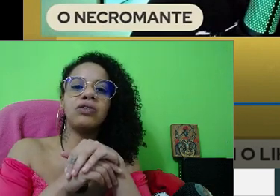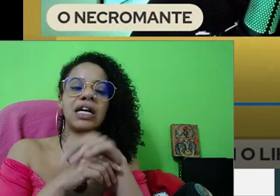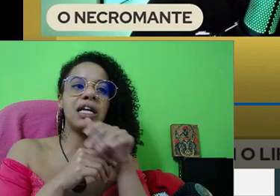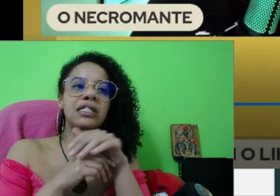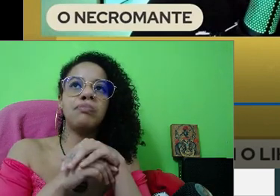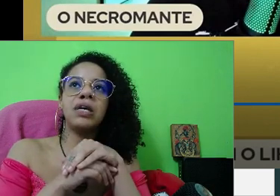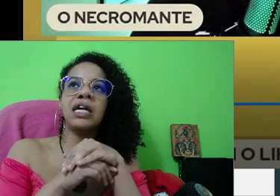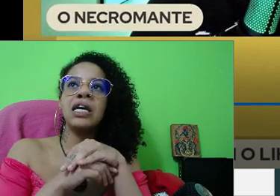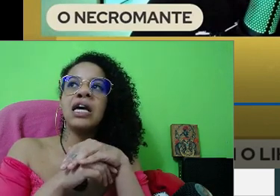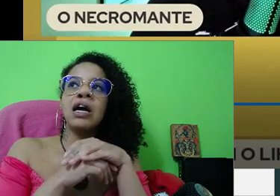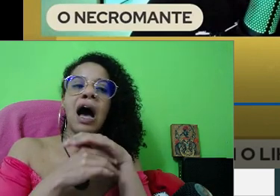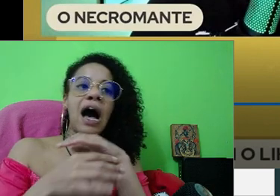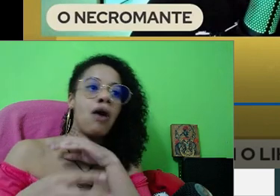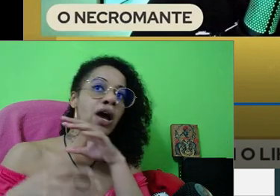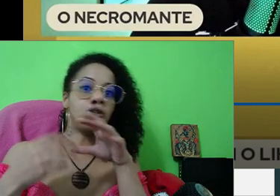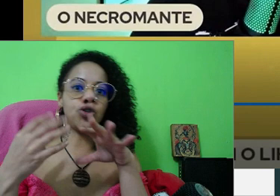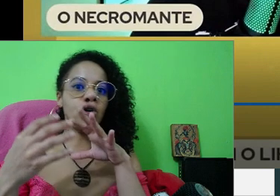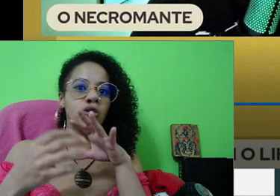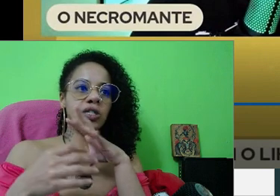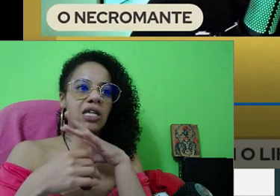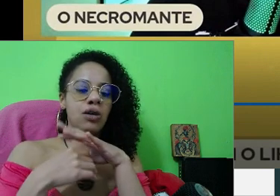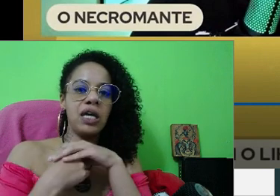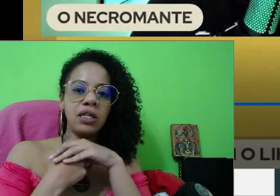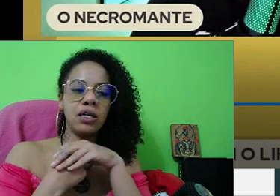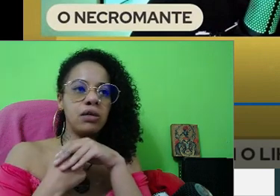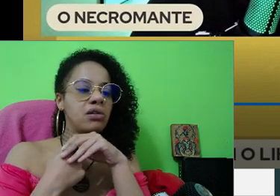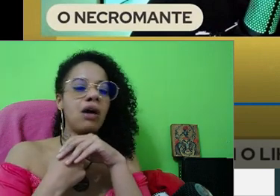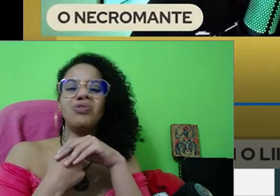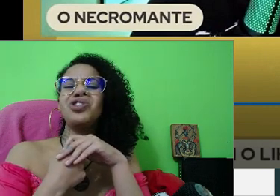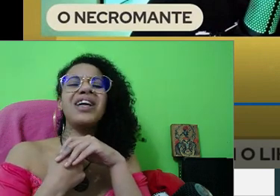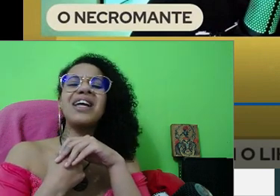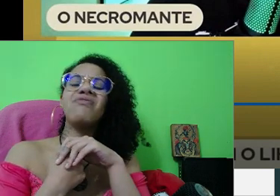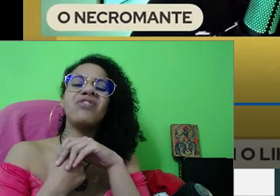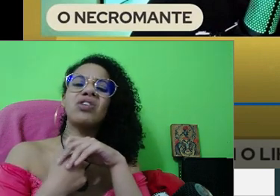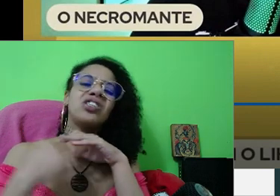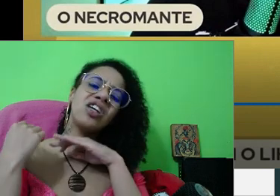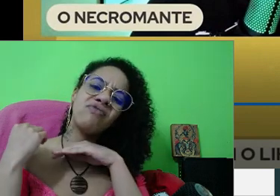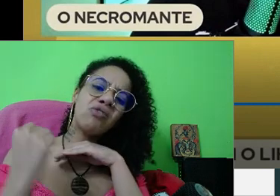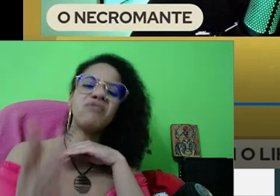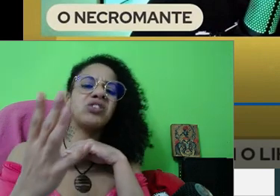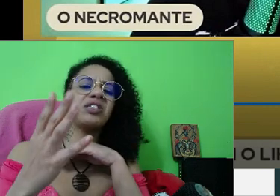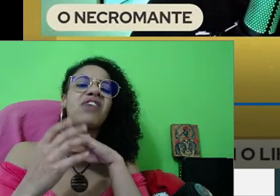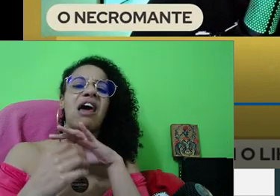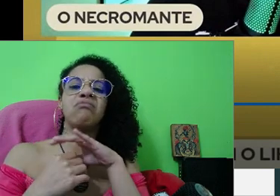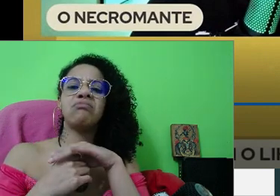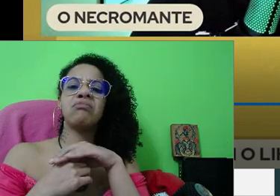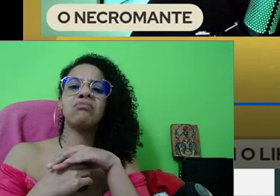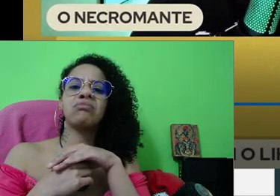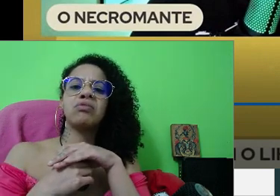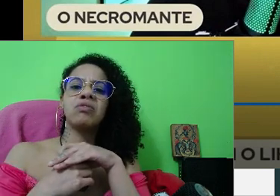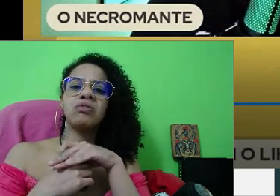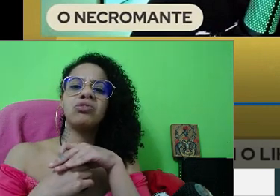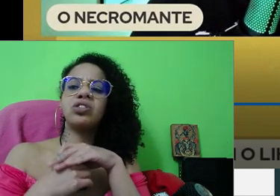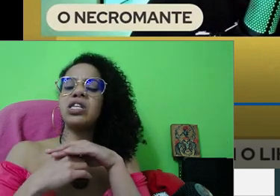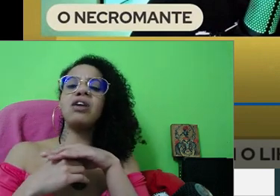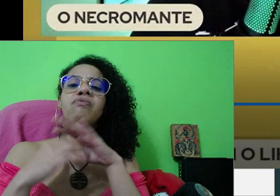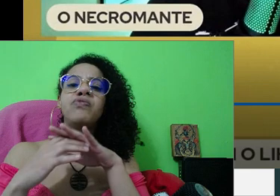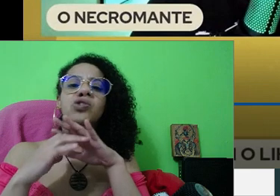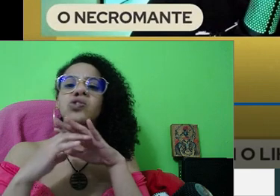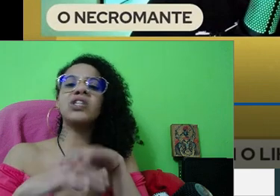colocado naquela semana O Retorno de saru inter não não tinha nada a ver o que tinha a ver o que você falar